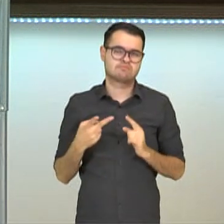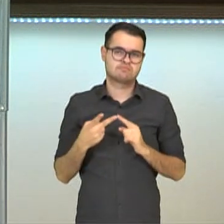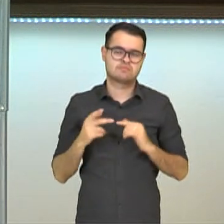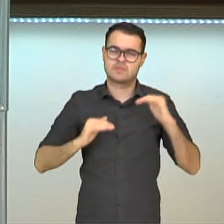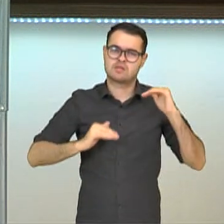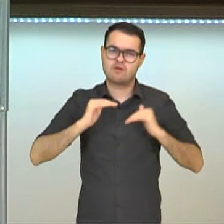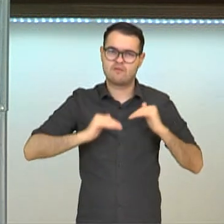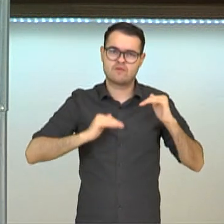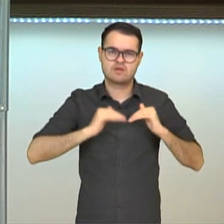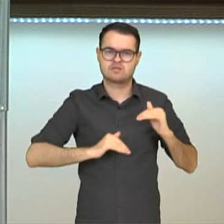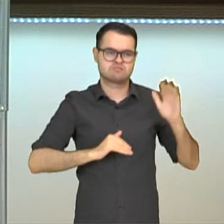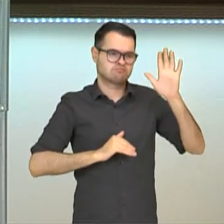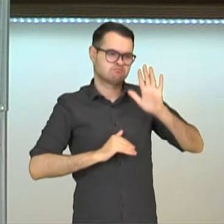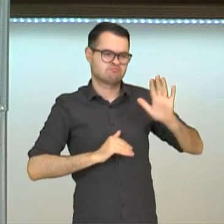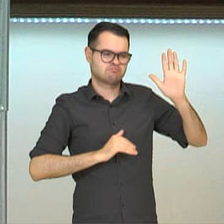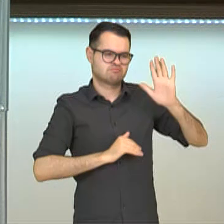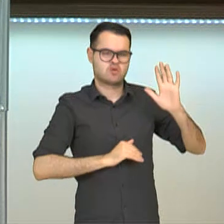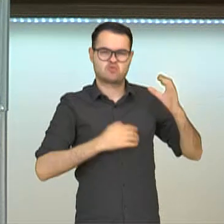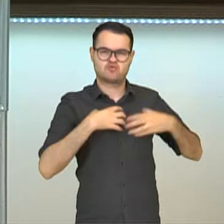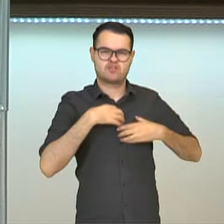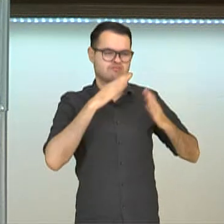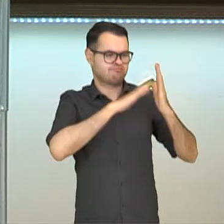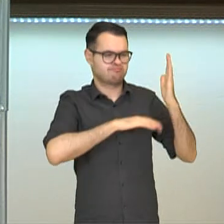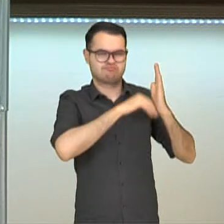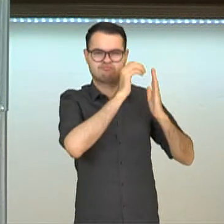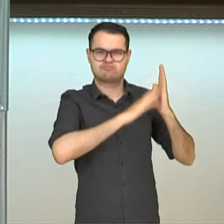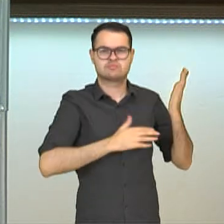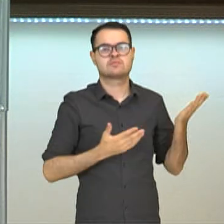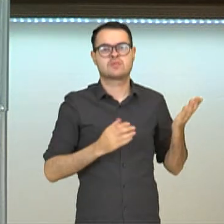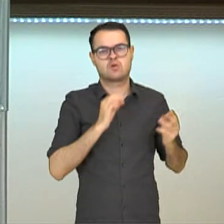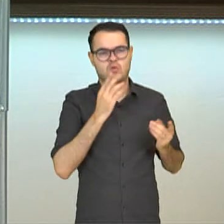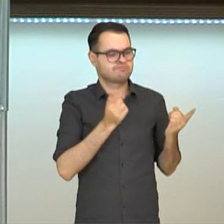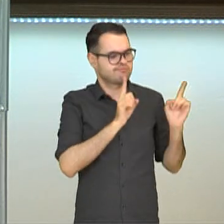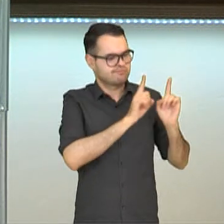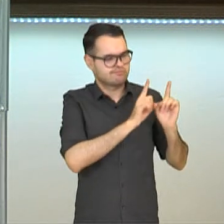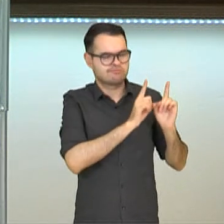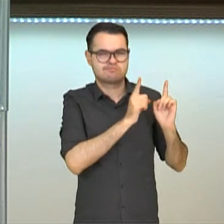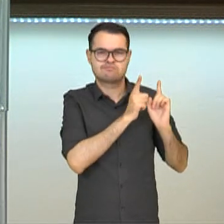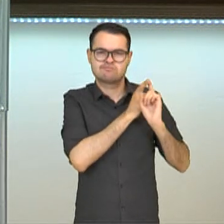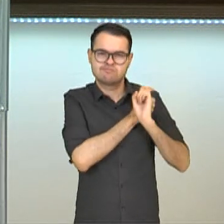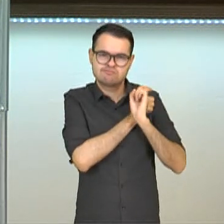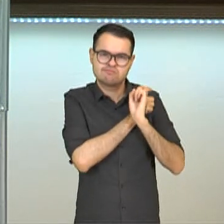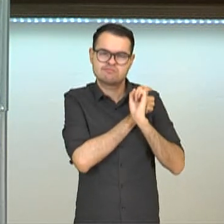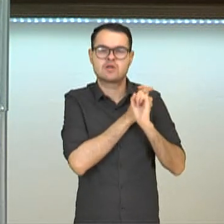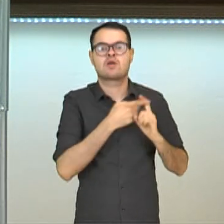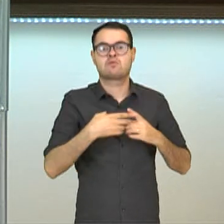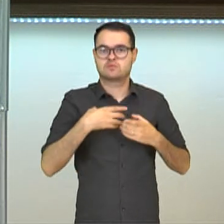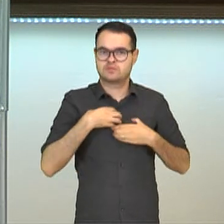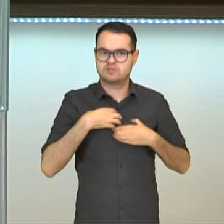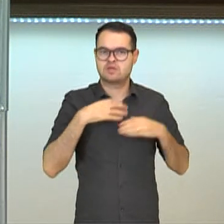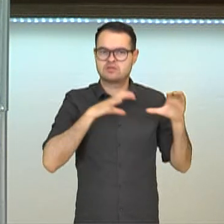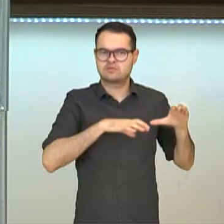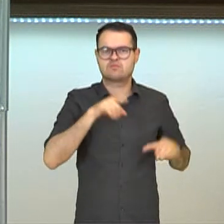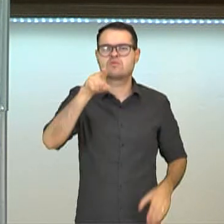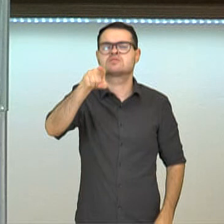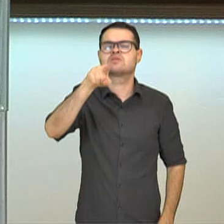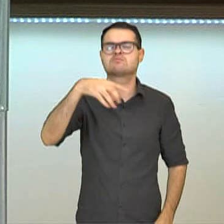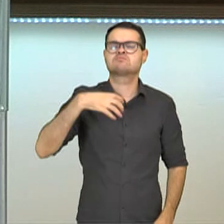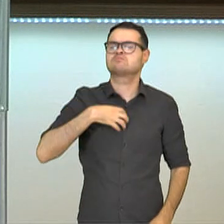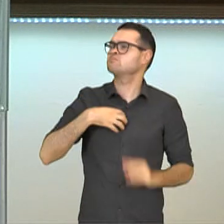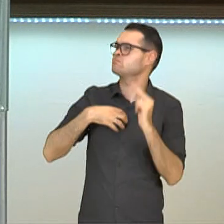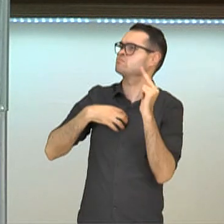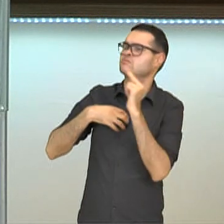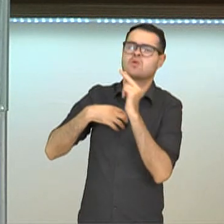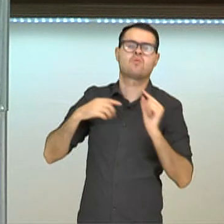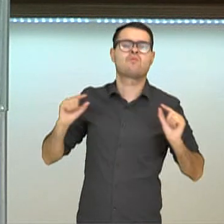a disposição da imagem, talvez a maneira como o casal está abraçado. Eu senti isso. E você? O que você